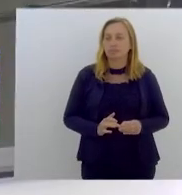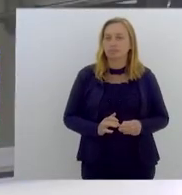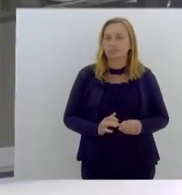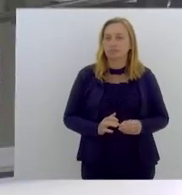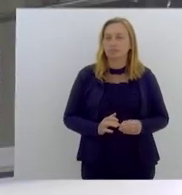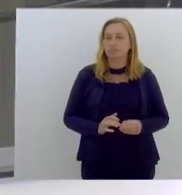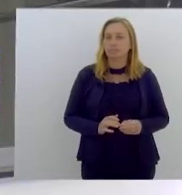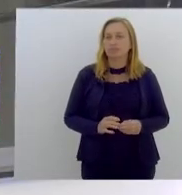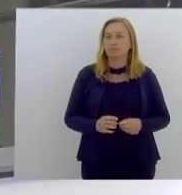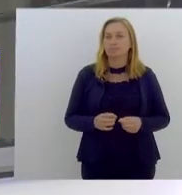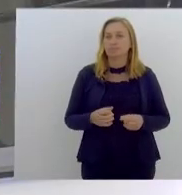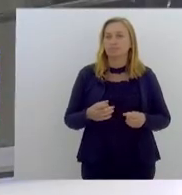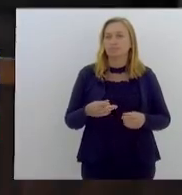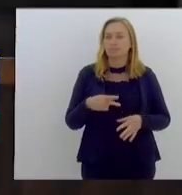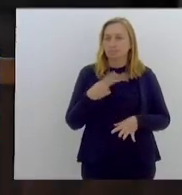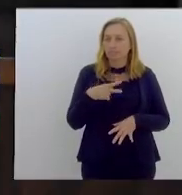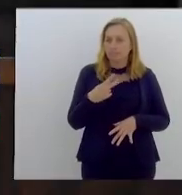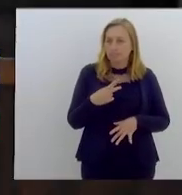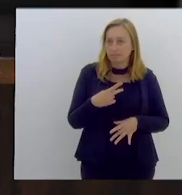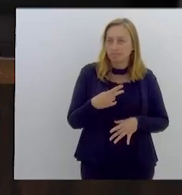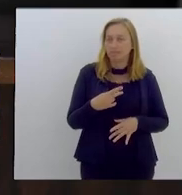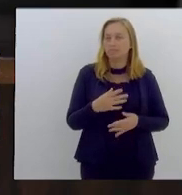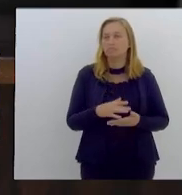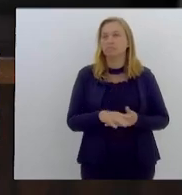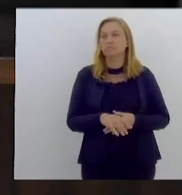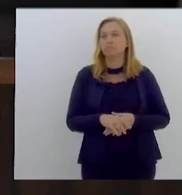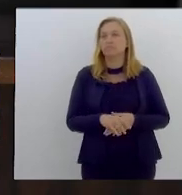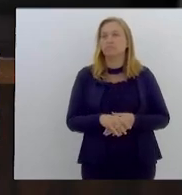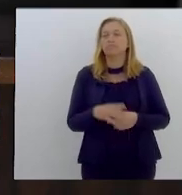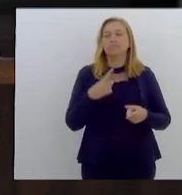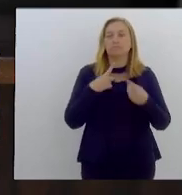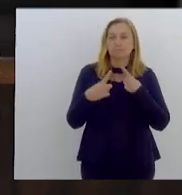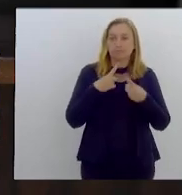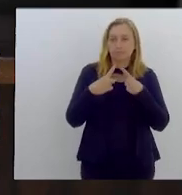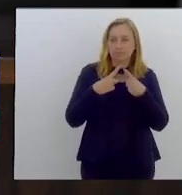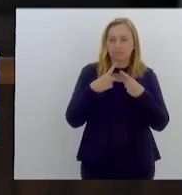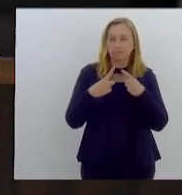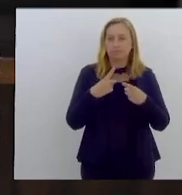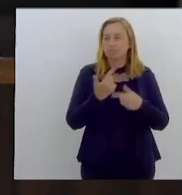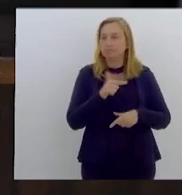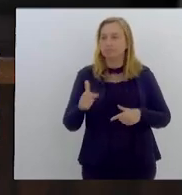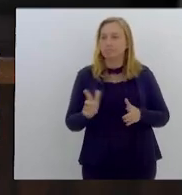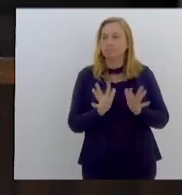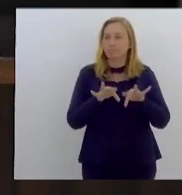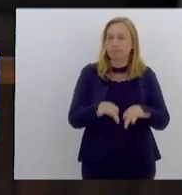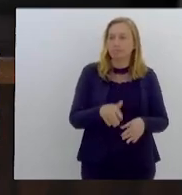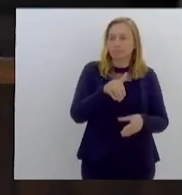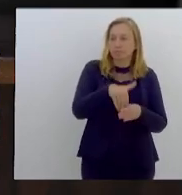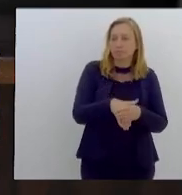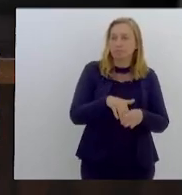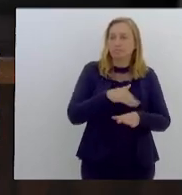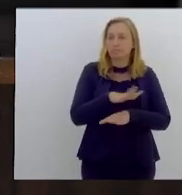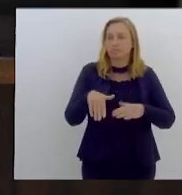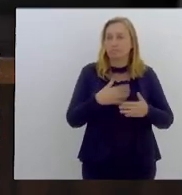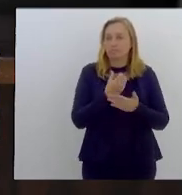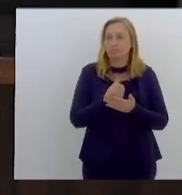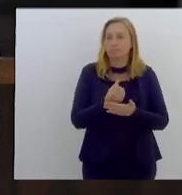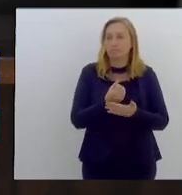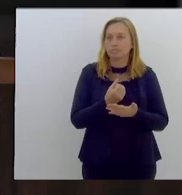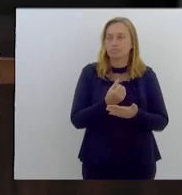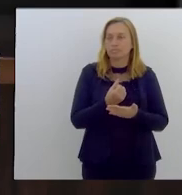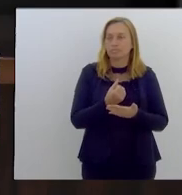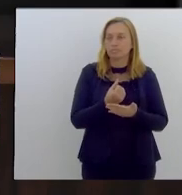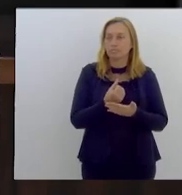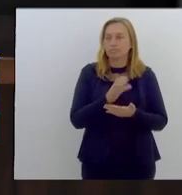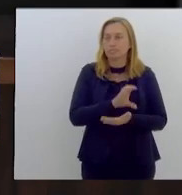Com os pareceres emitidos em discussão, não havendo quem queira discutir, encerrada a discussão, em votação, parecer